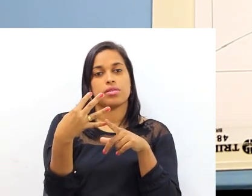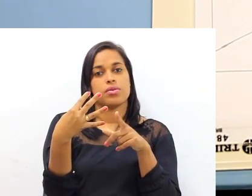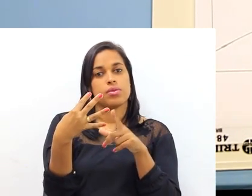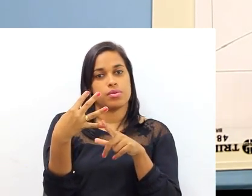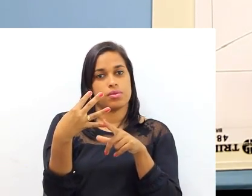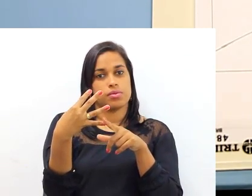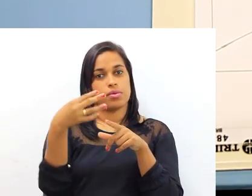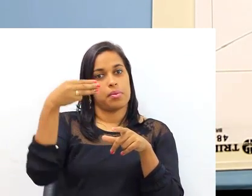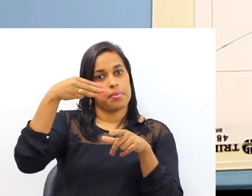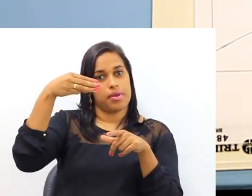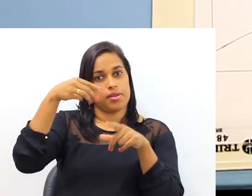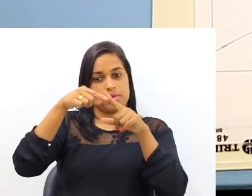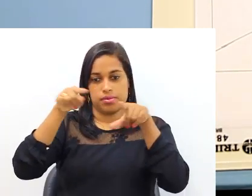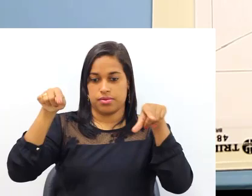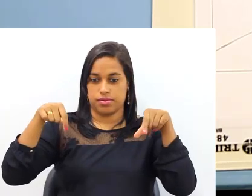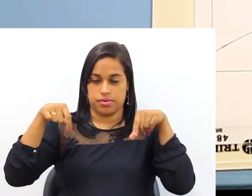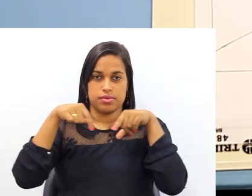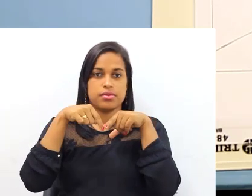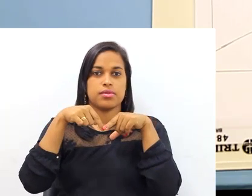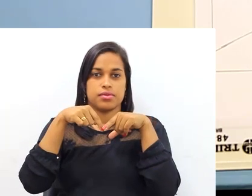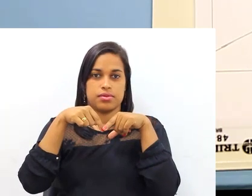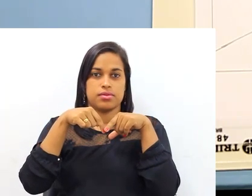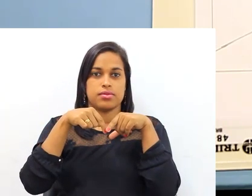meio, tá? Ela tem